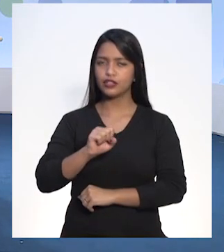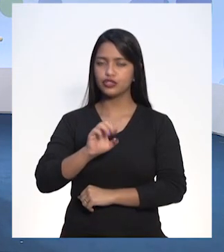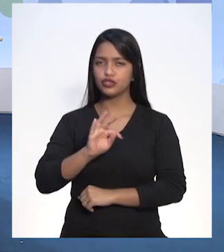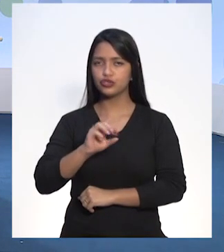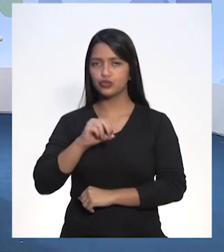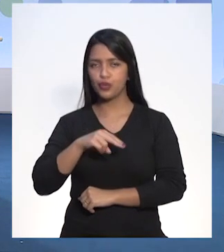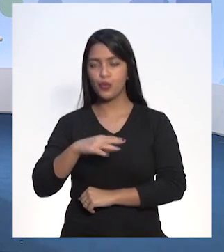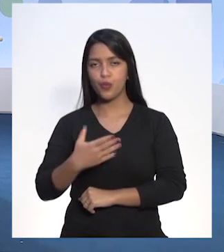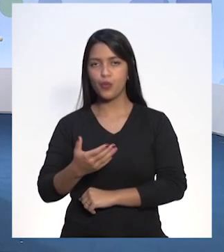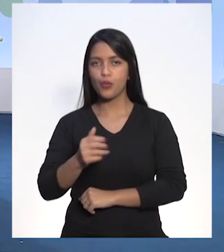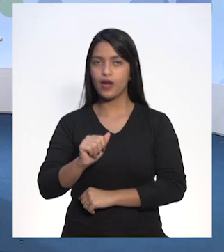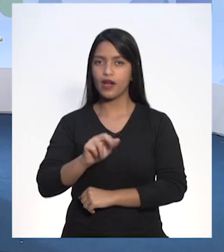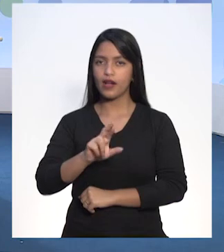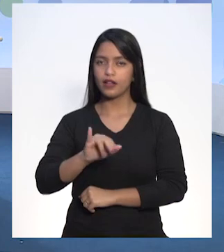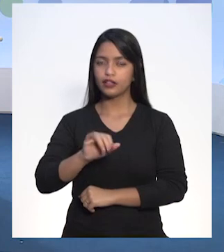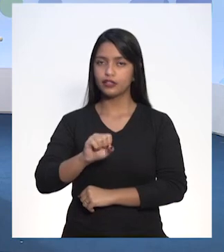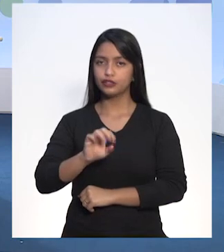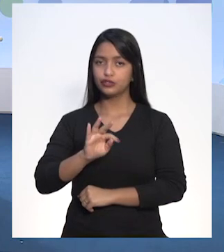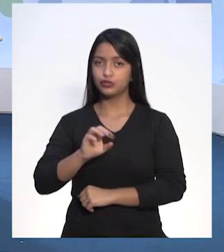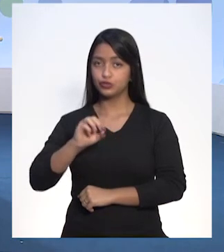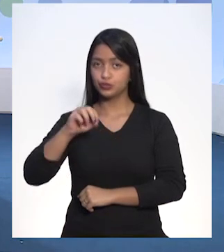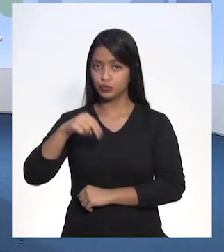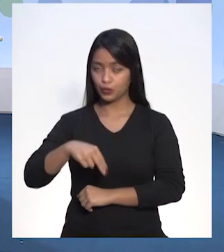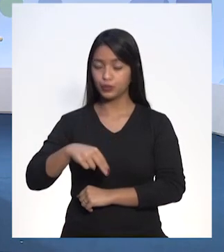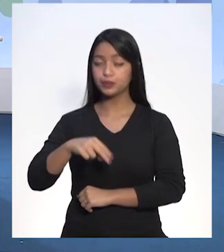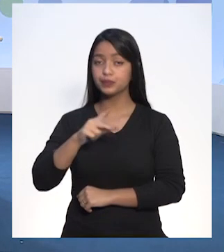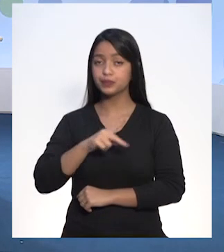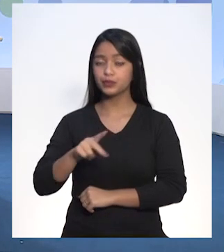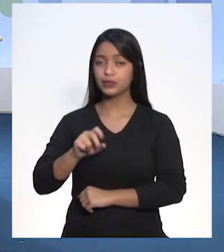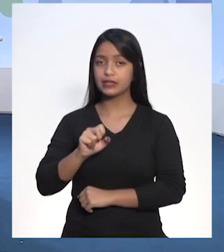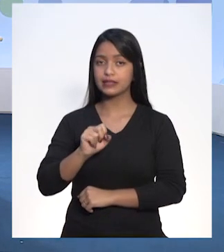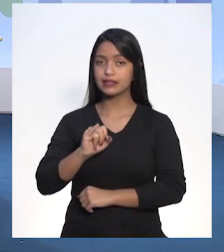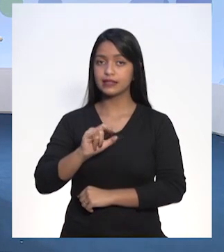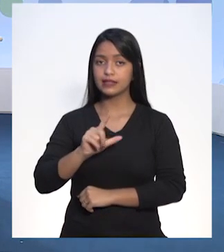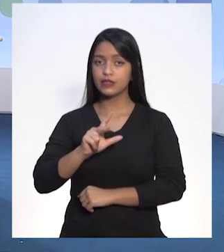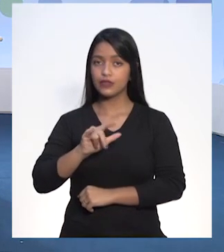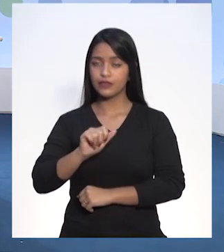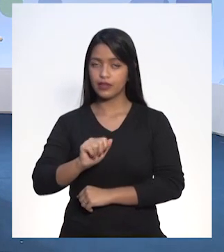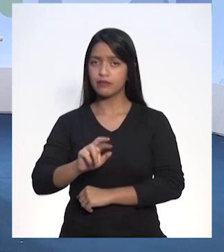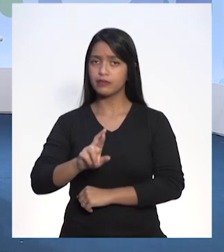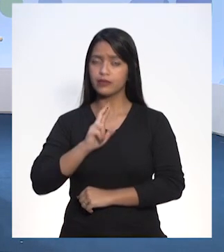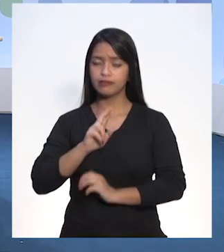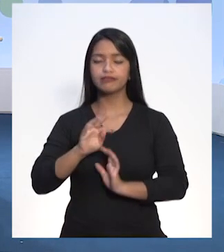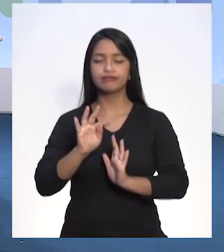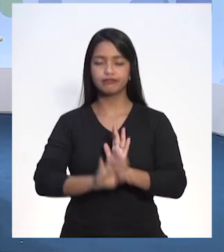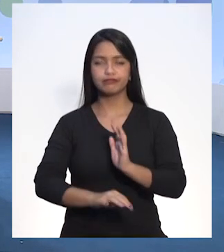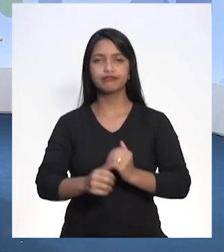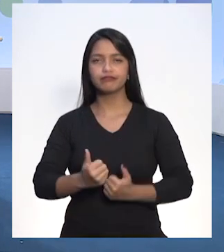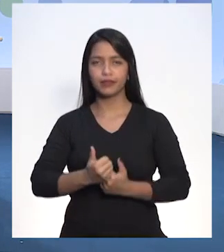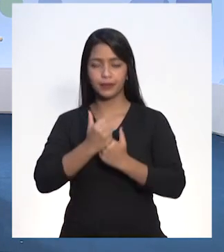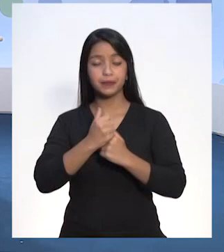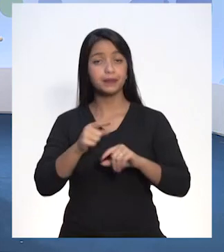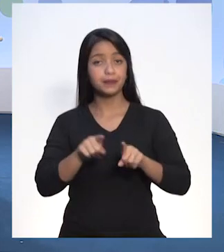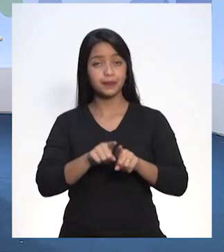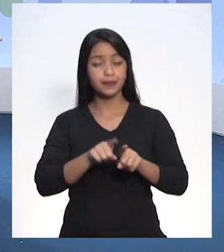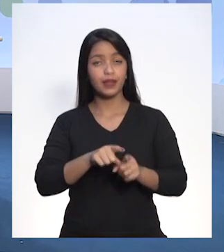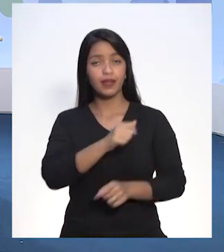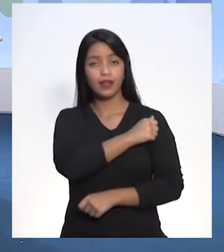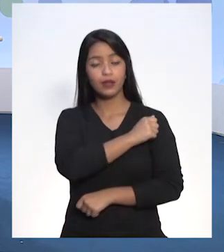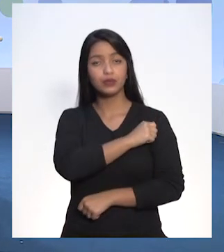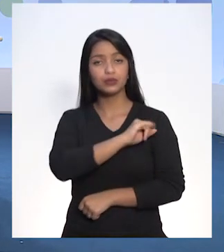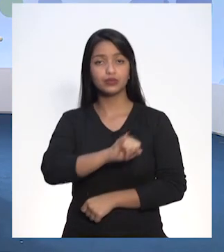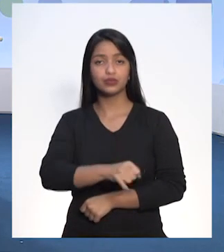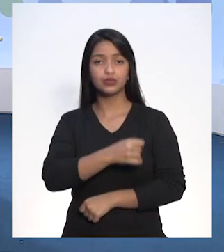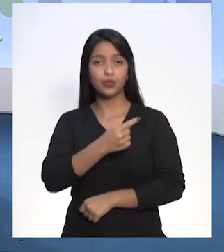E a ideia, temos respostas. Temos a Camille, do 8C, da Pro, Natália, colocou suporte da peça